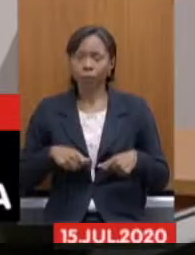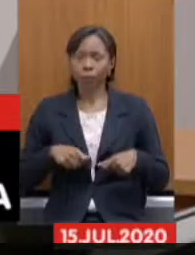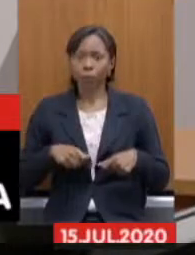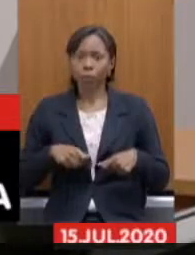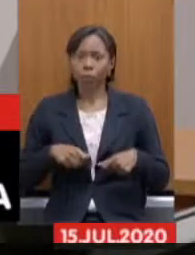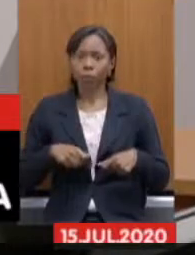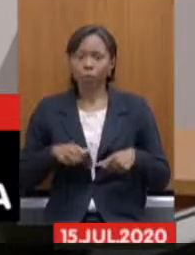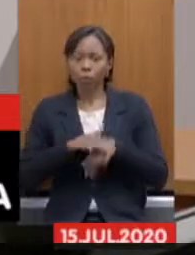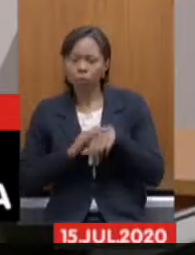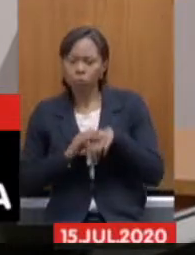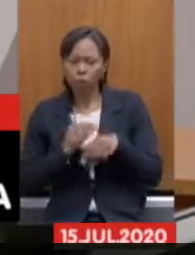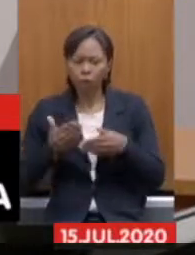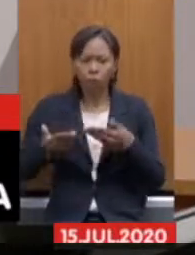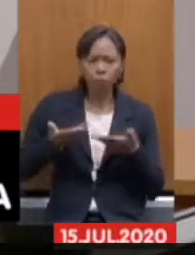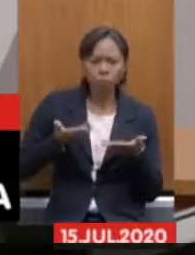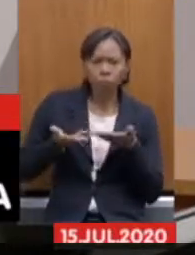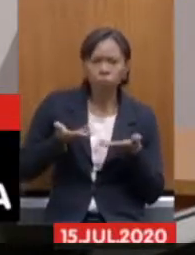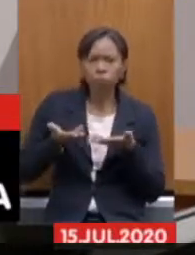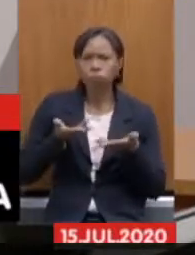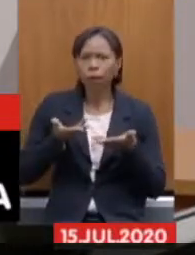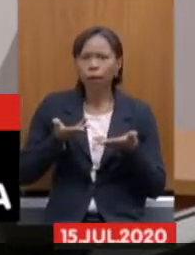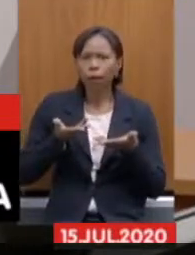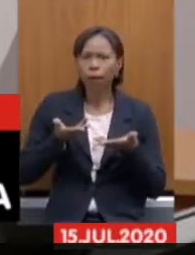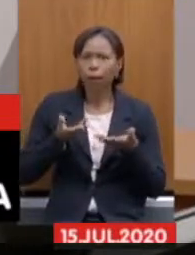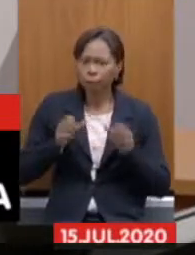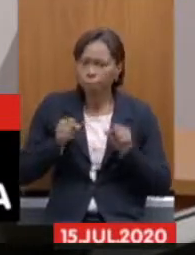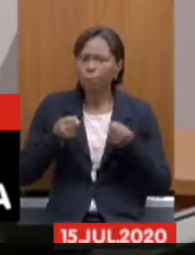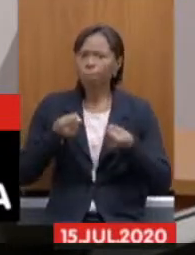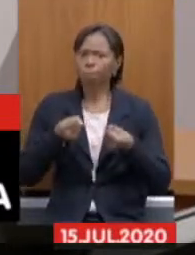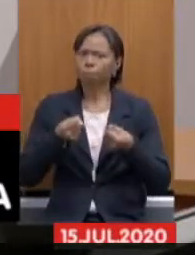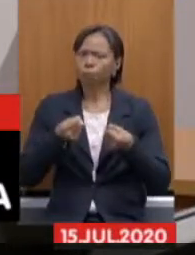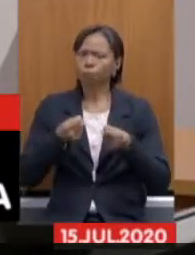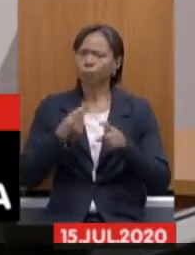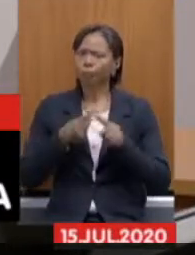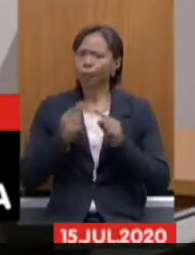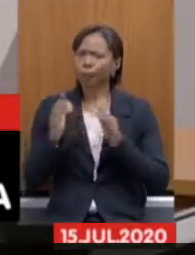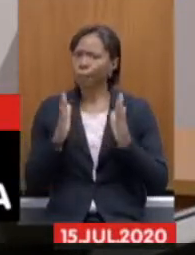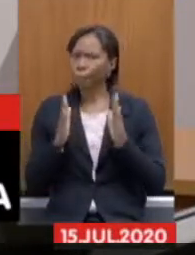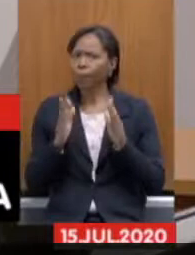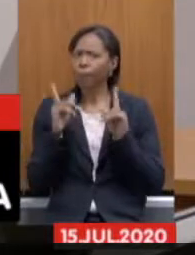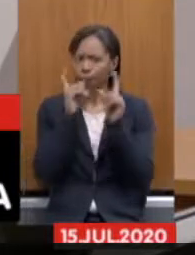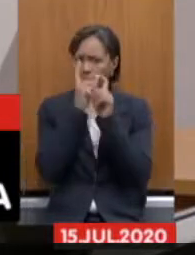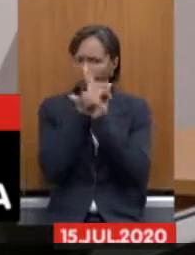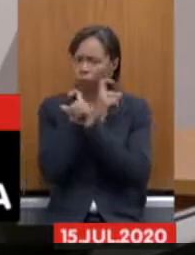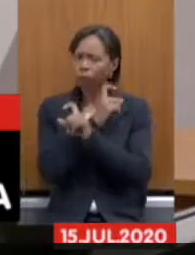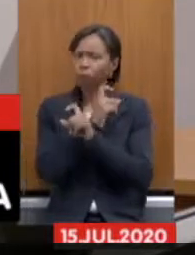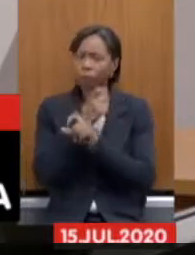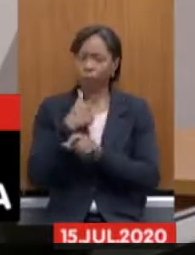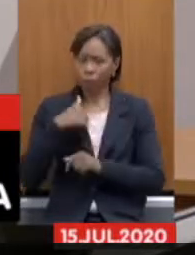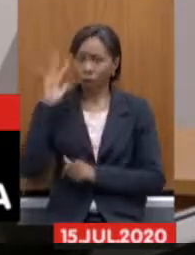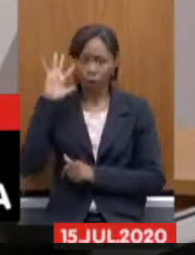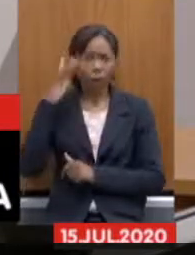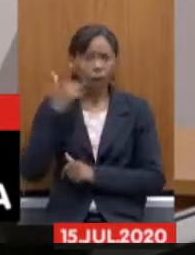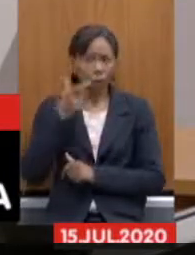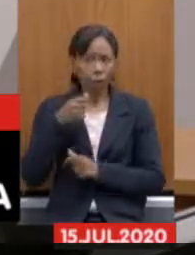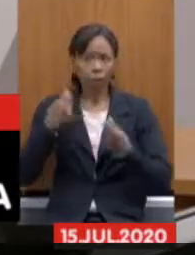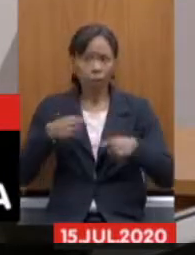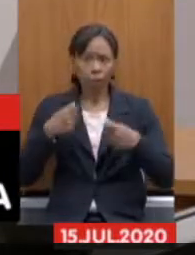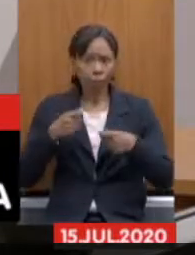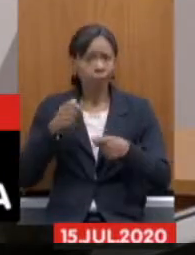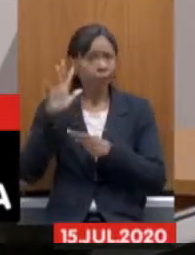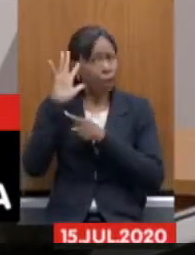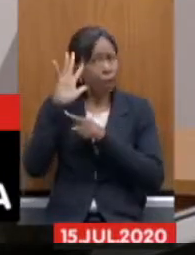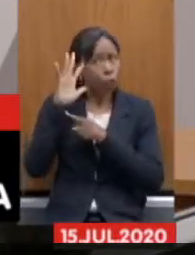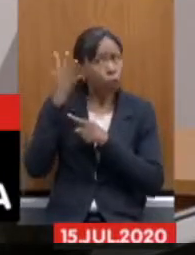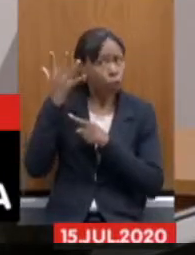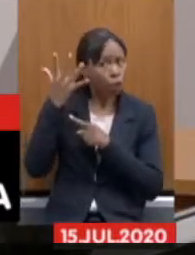fortalecido dessa discussão momento é o momento difícil acredito eu que temos que achar uma solução